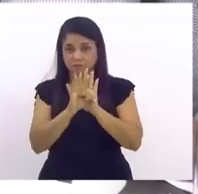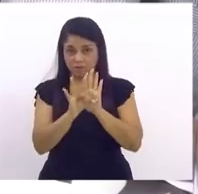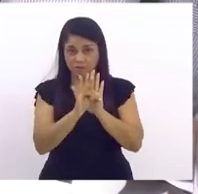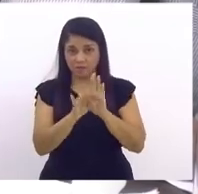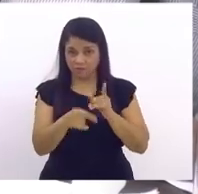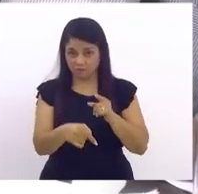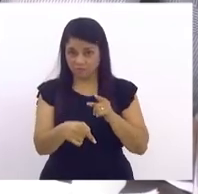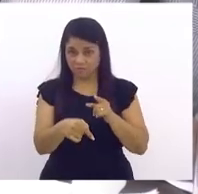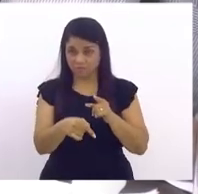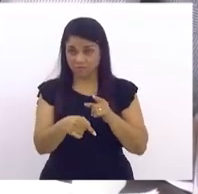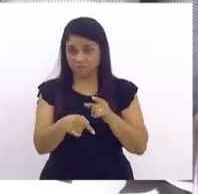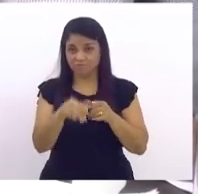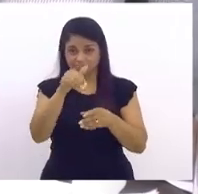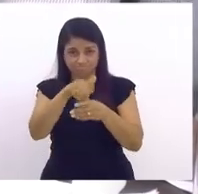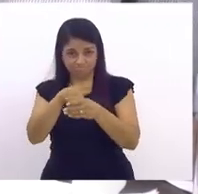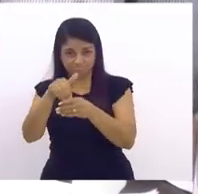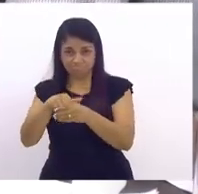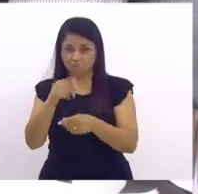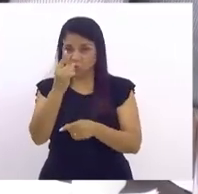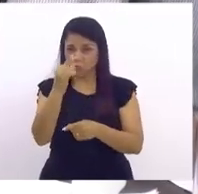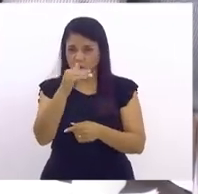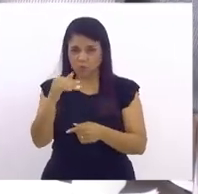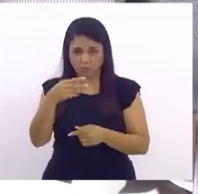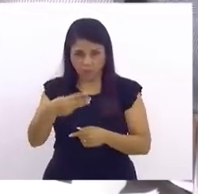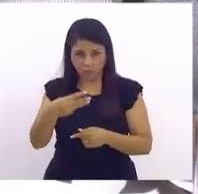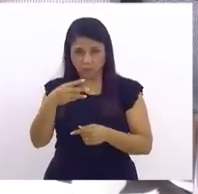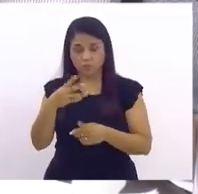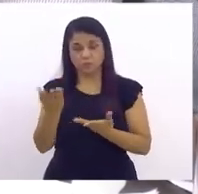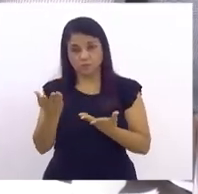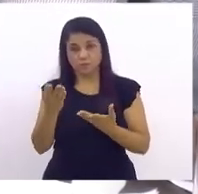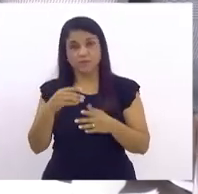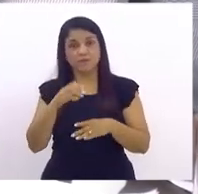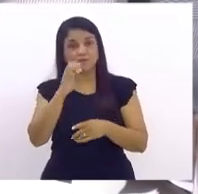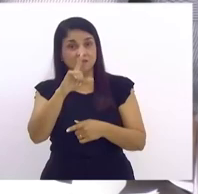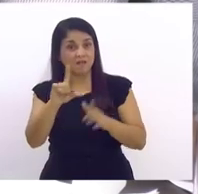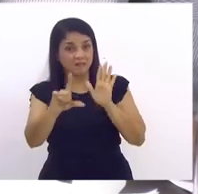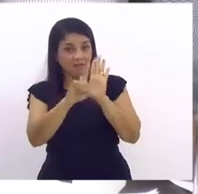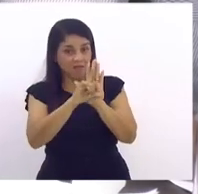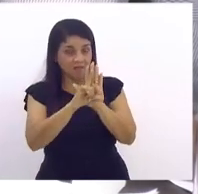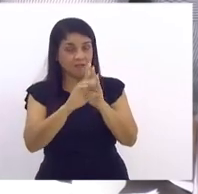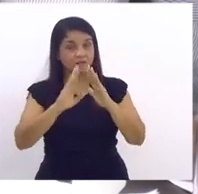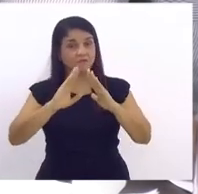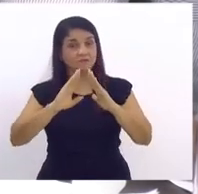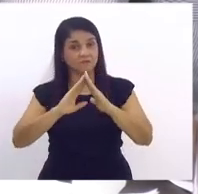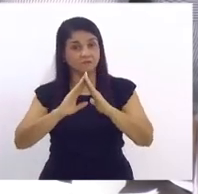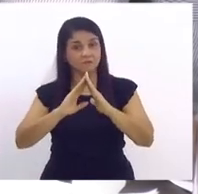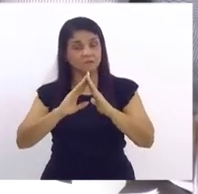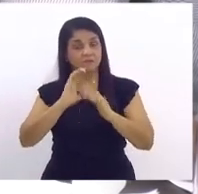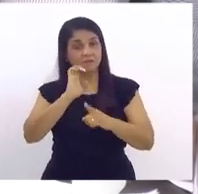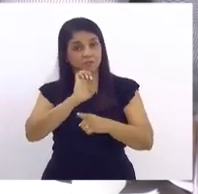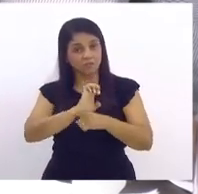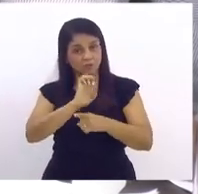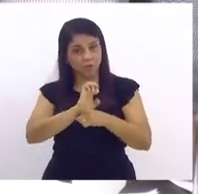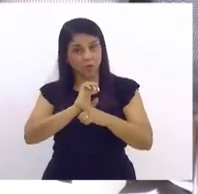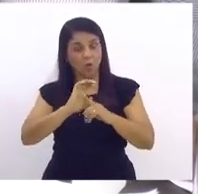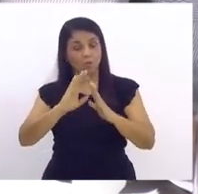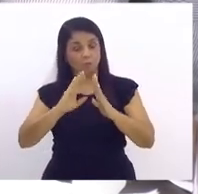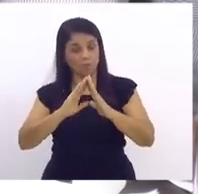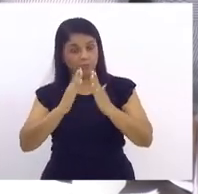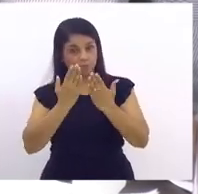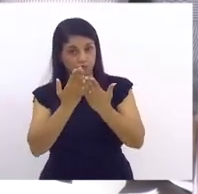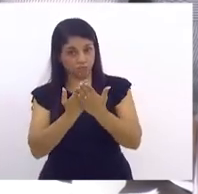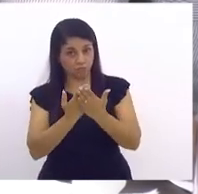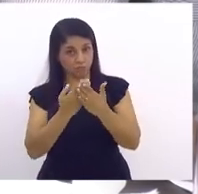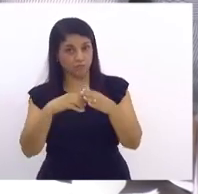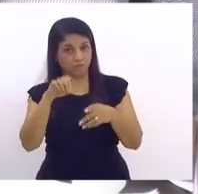Esse é um terço, um terço, um terço. E nessa lei estadual, para as escolas estaduais, eu tenho a impressão